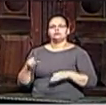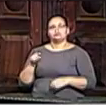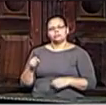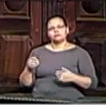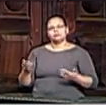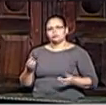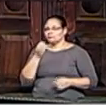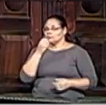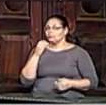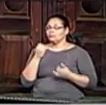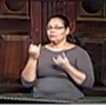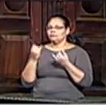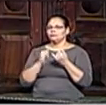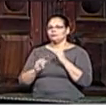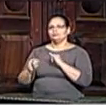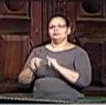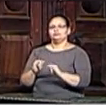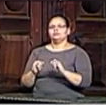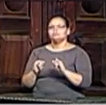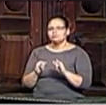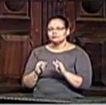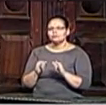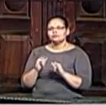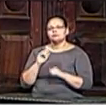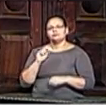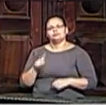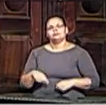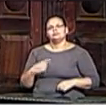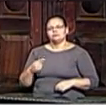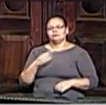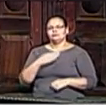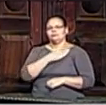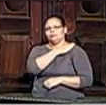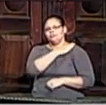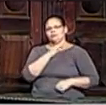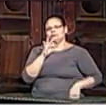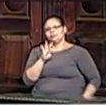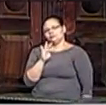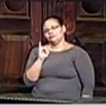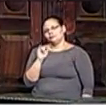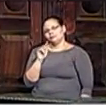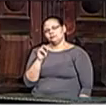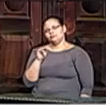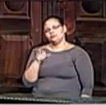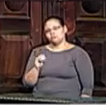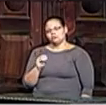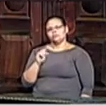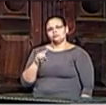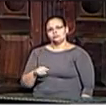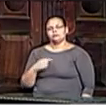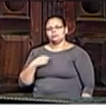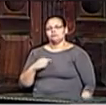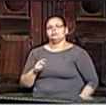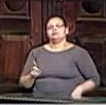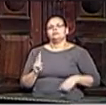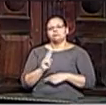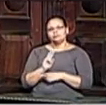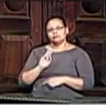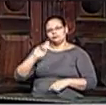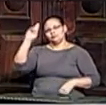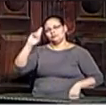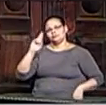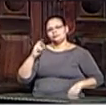recebeu a boa notícia da recondução do querido coronel Figueiredo para o comando do 18º